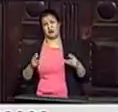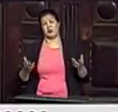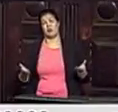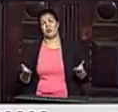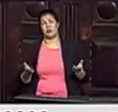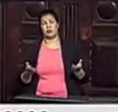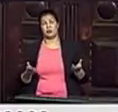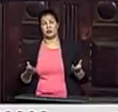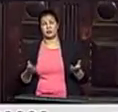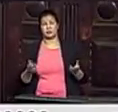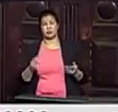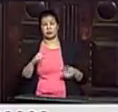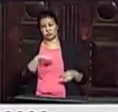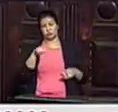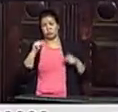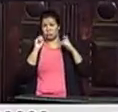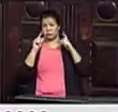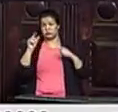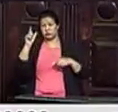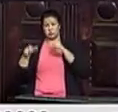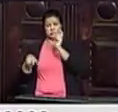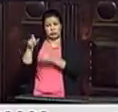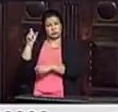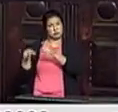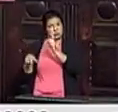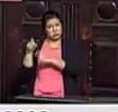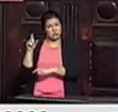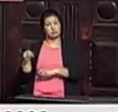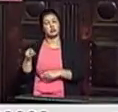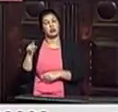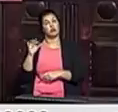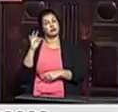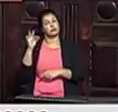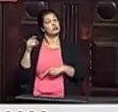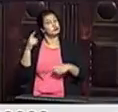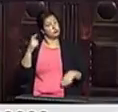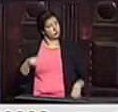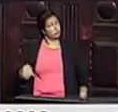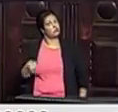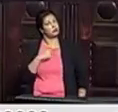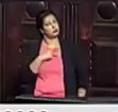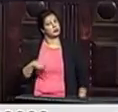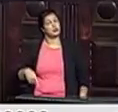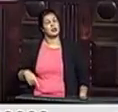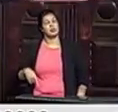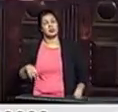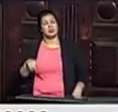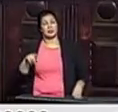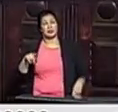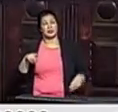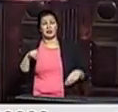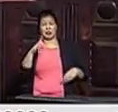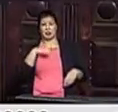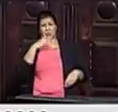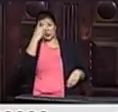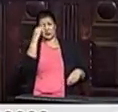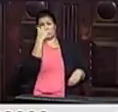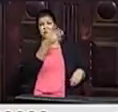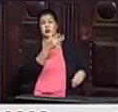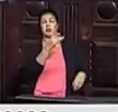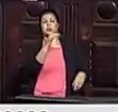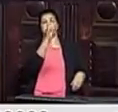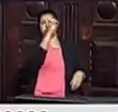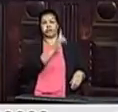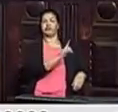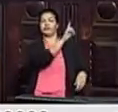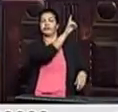se elegerem. E ninguém discute voto obrigatório e voto facultativo. Tem que